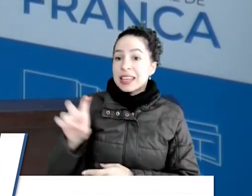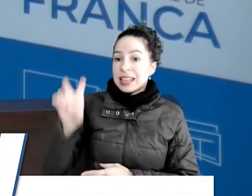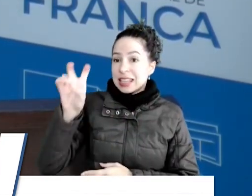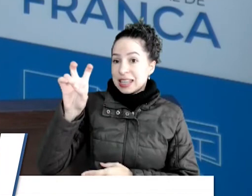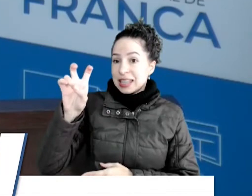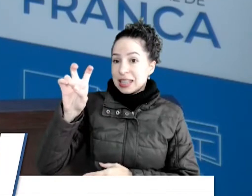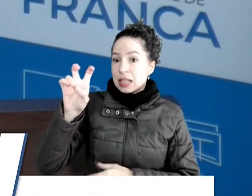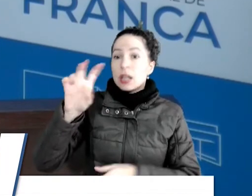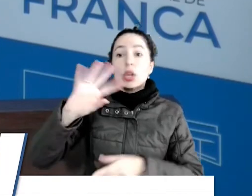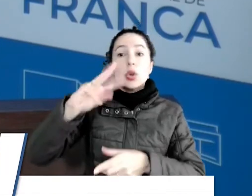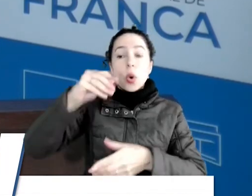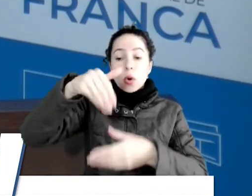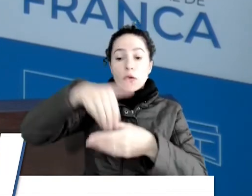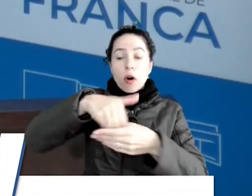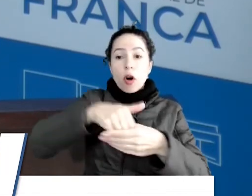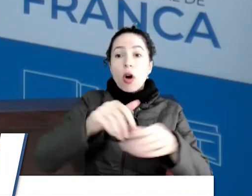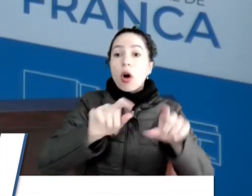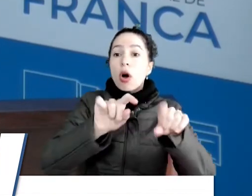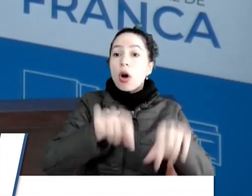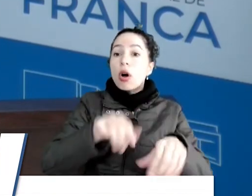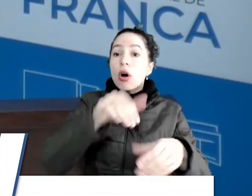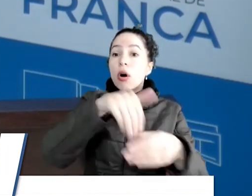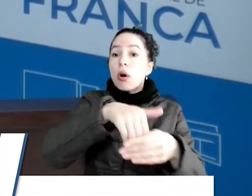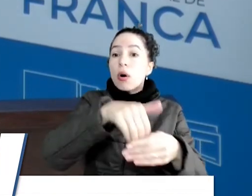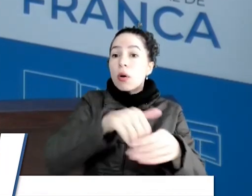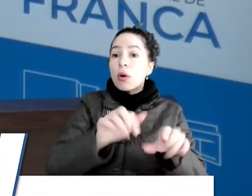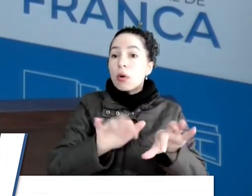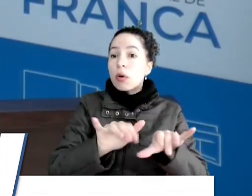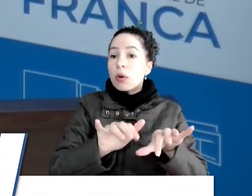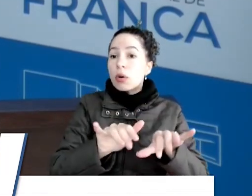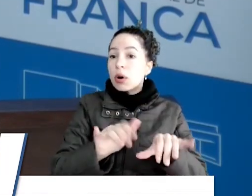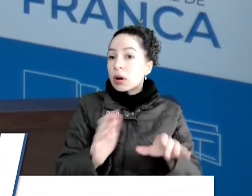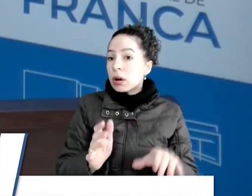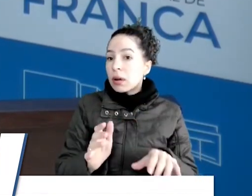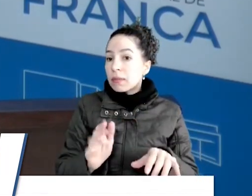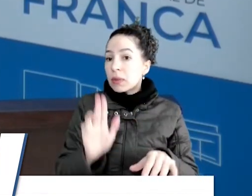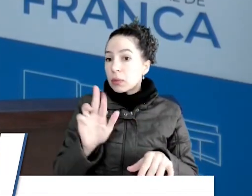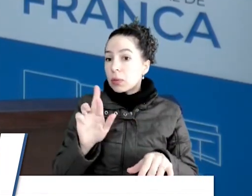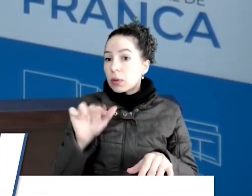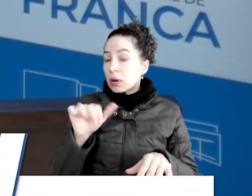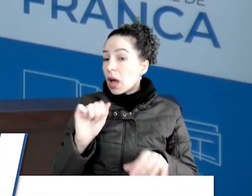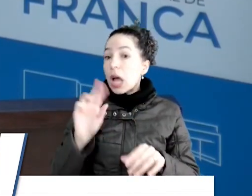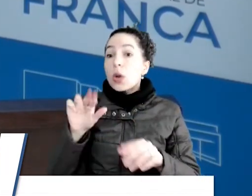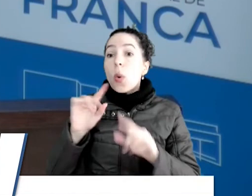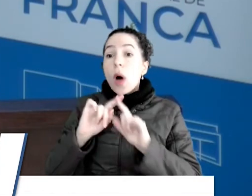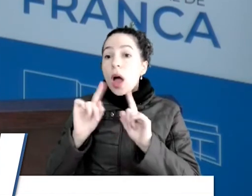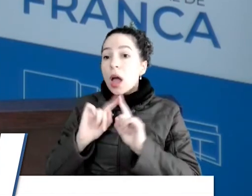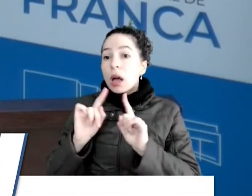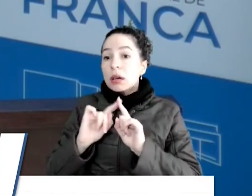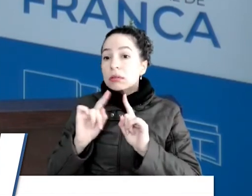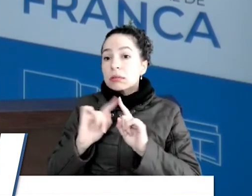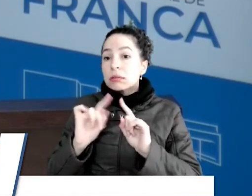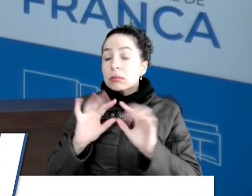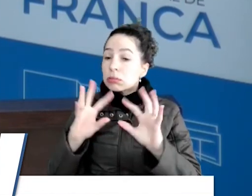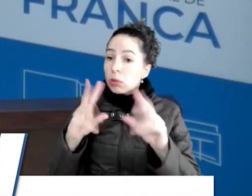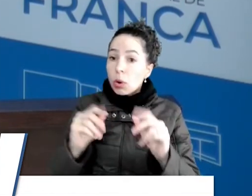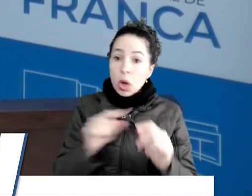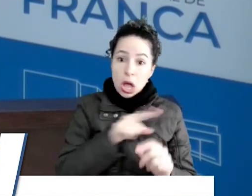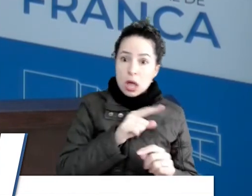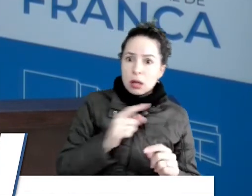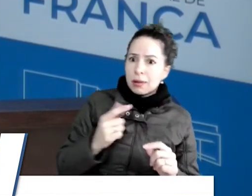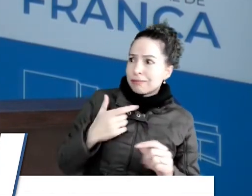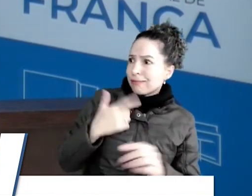urna eletrônica. Não vi ninguém reclamar, e nem os que não foram eleitos, com relação às